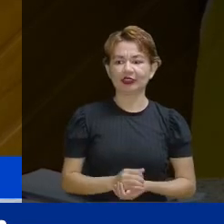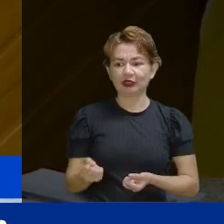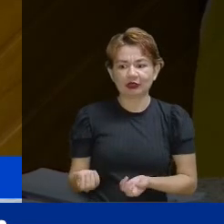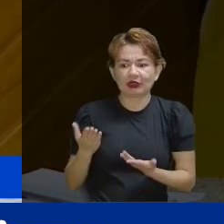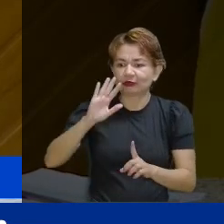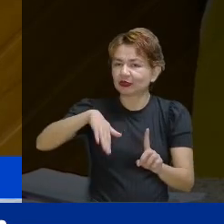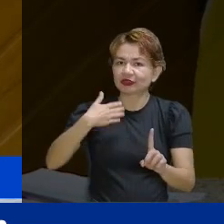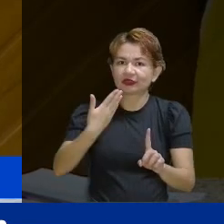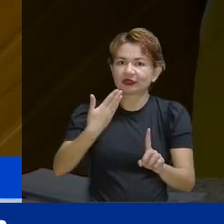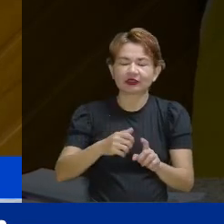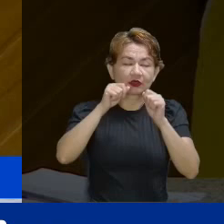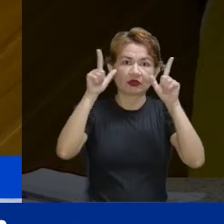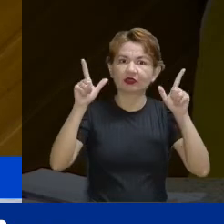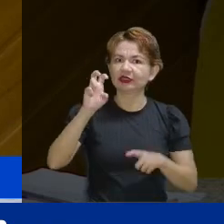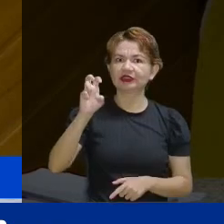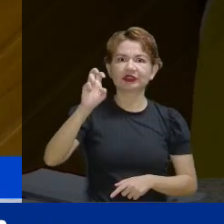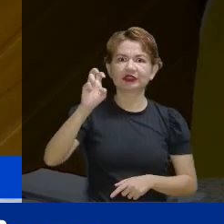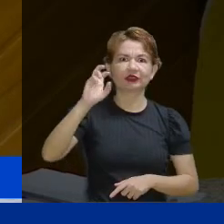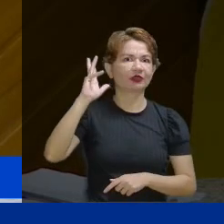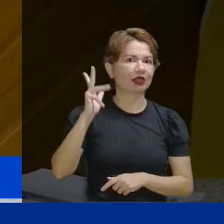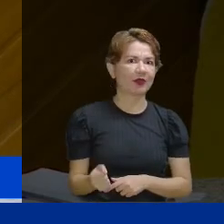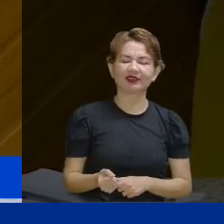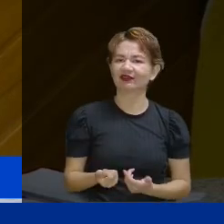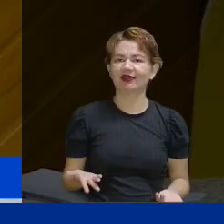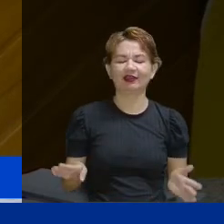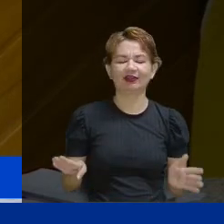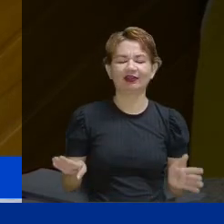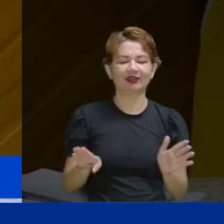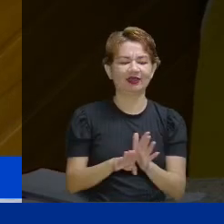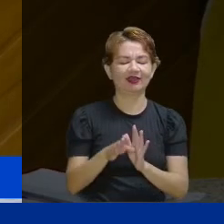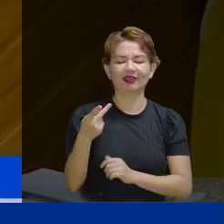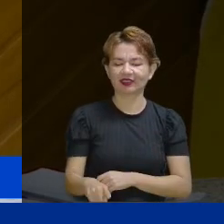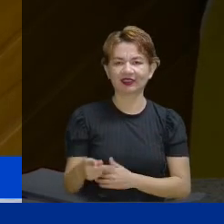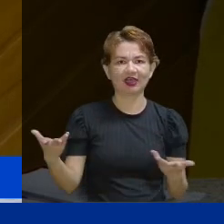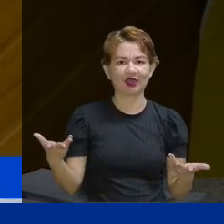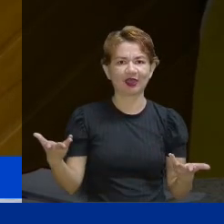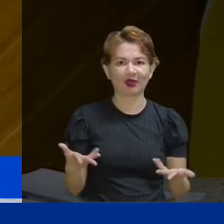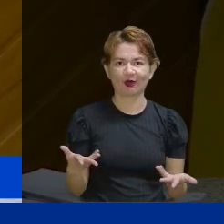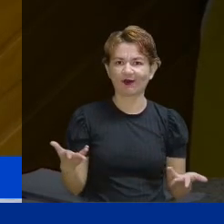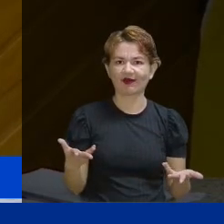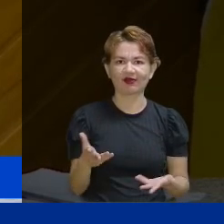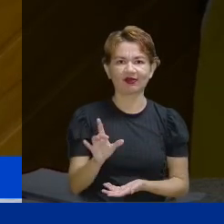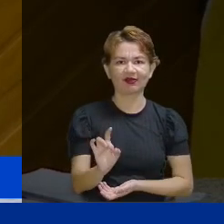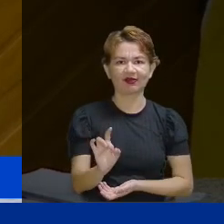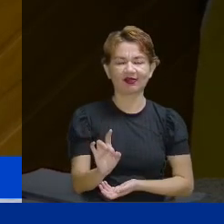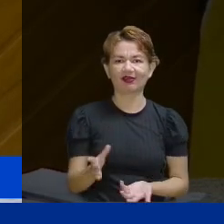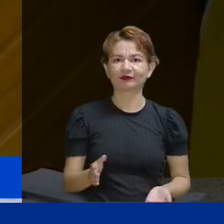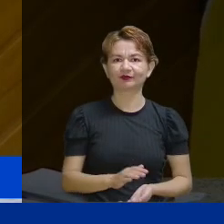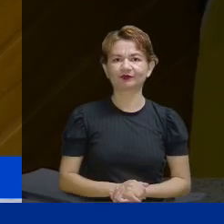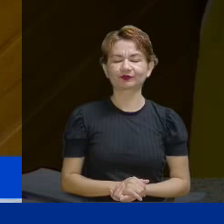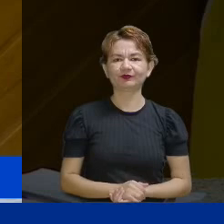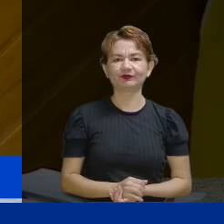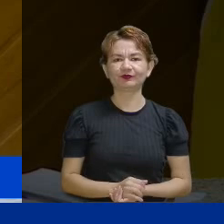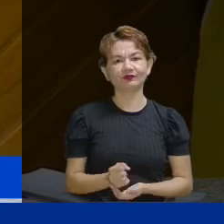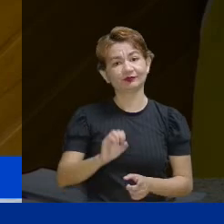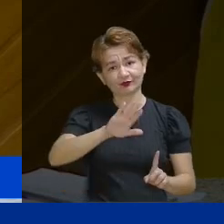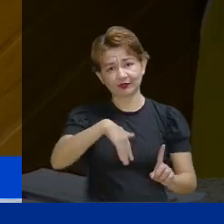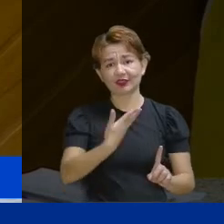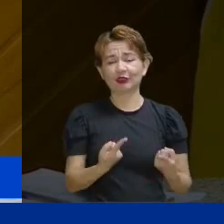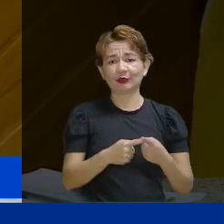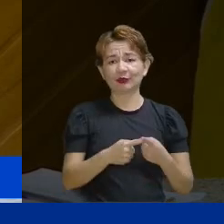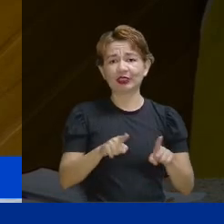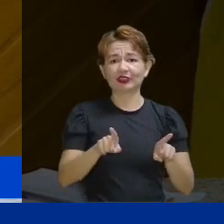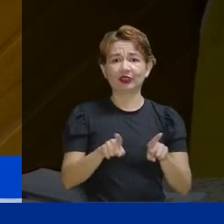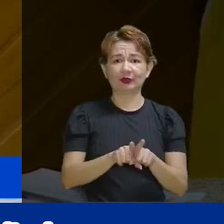Oiapoque, acordamos às 5 horas da manhã para a gente poder estar aqui hoje não só para homenageá-lo, e eu